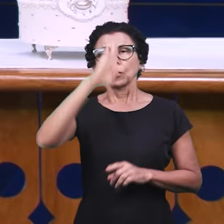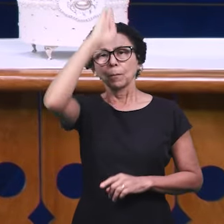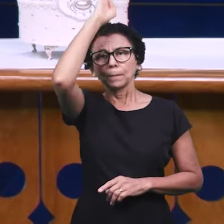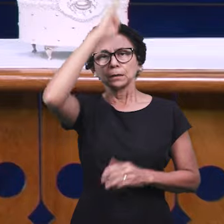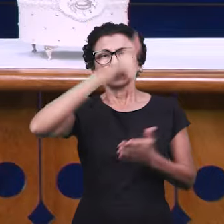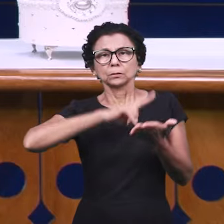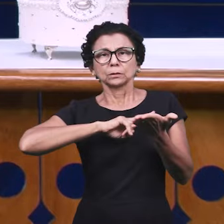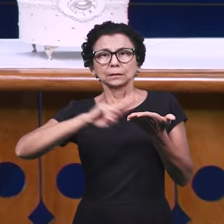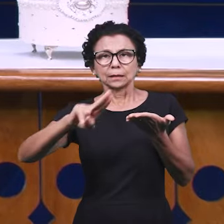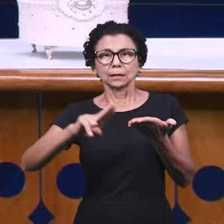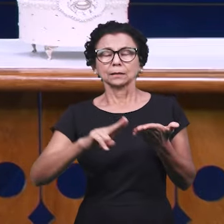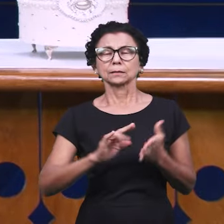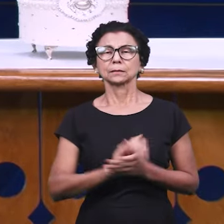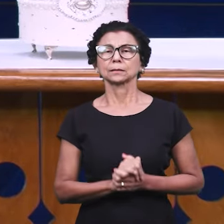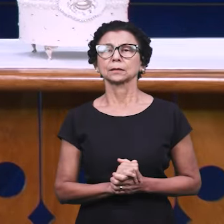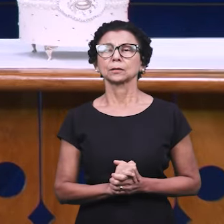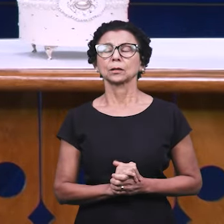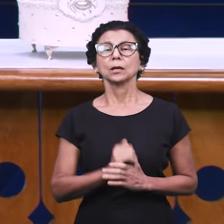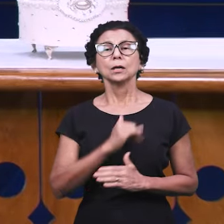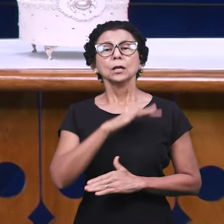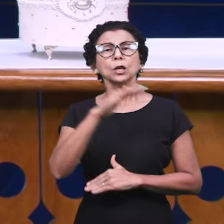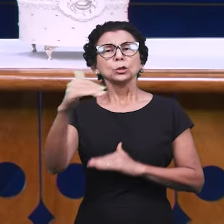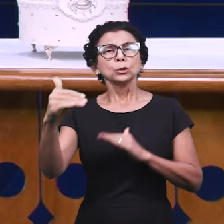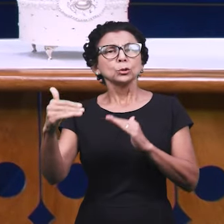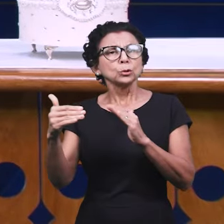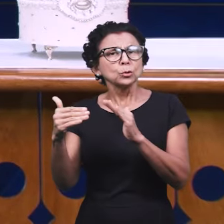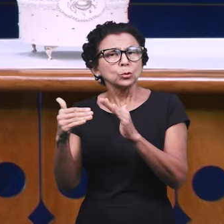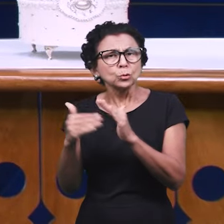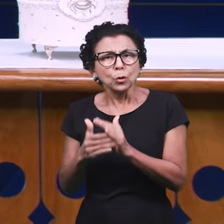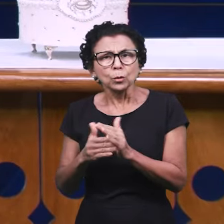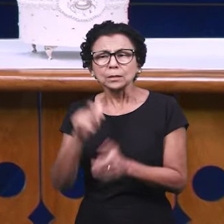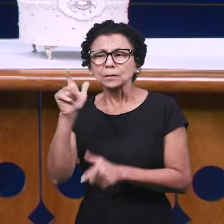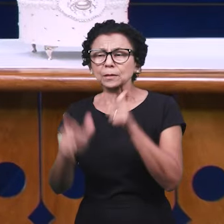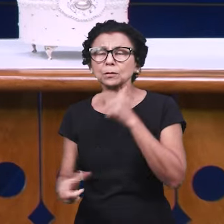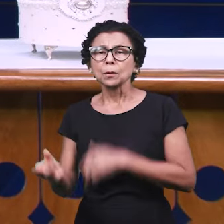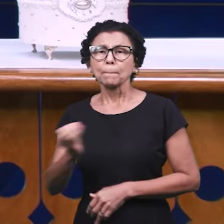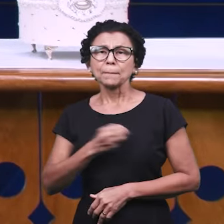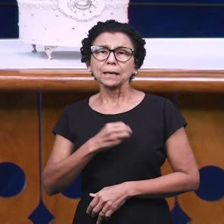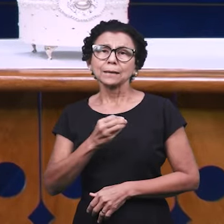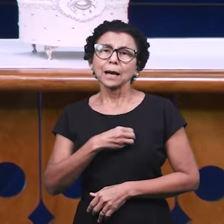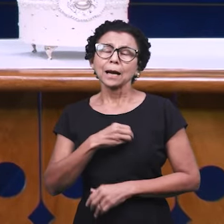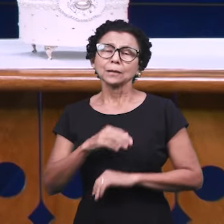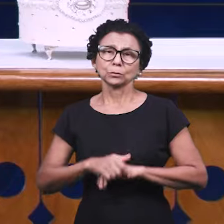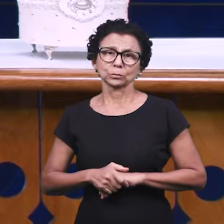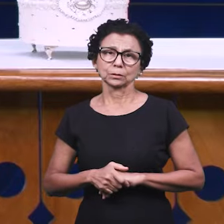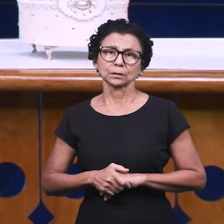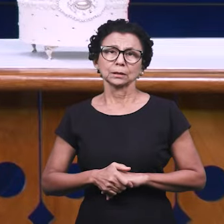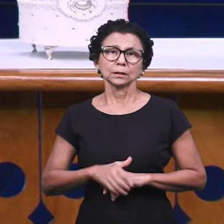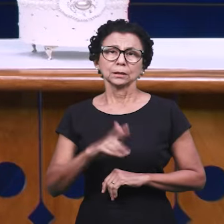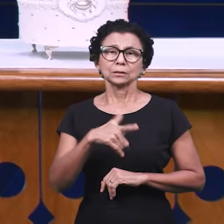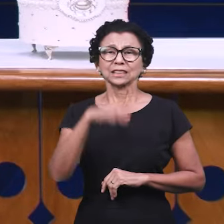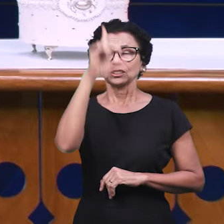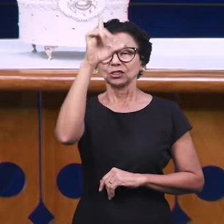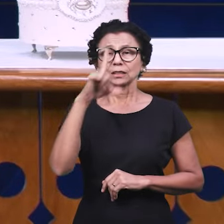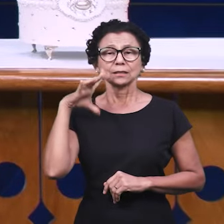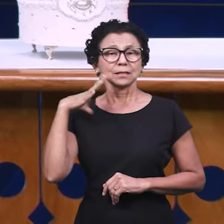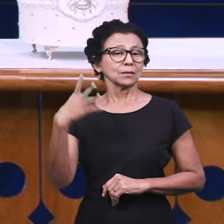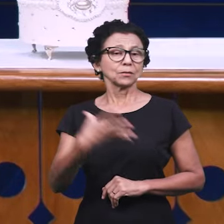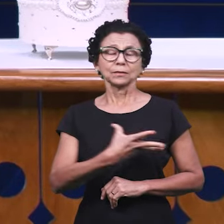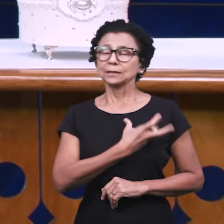porque todos pecaram e destituídos foram da glória de Deus. Então não há justo, não há, nós